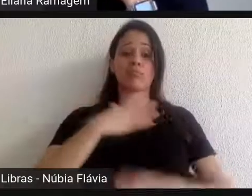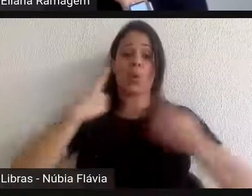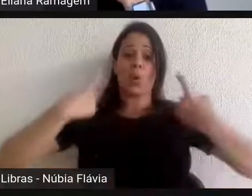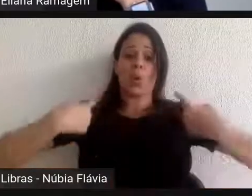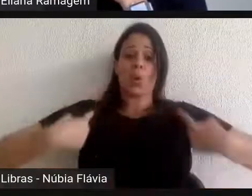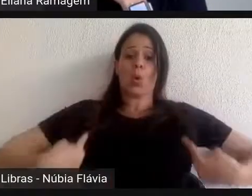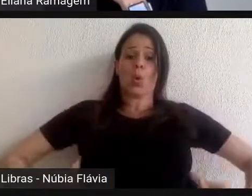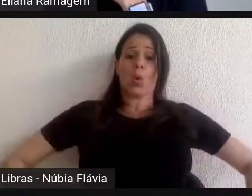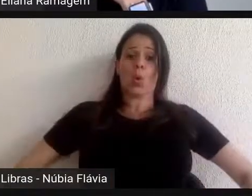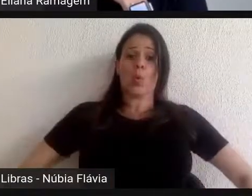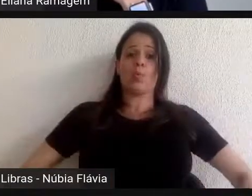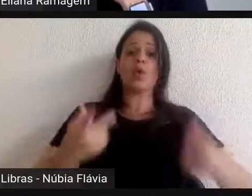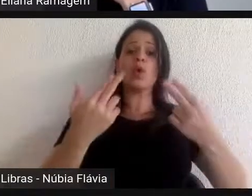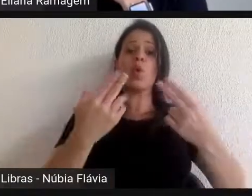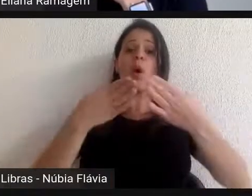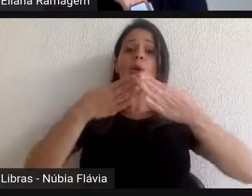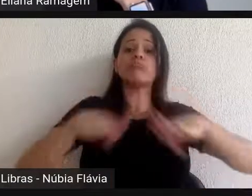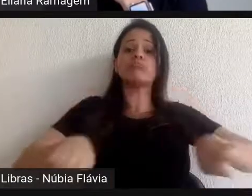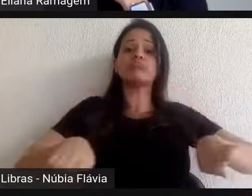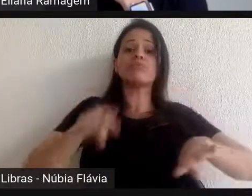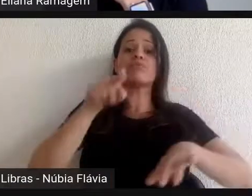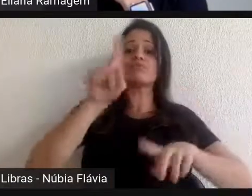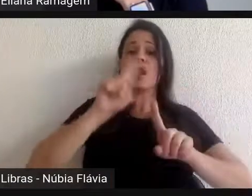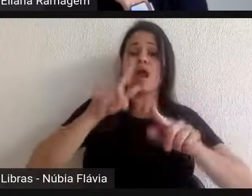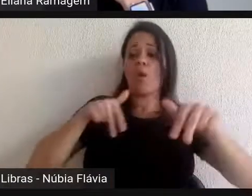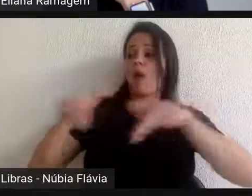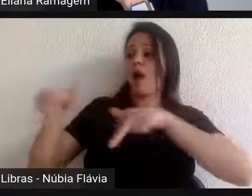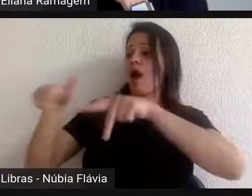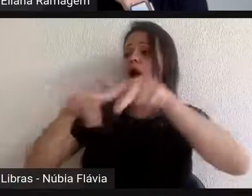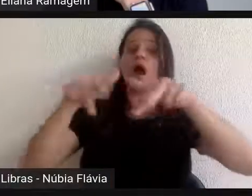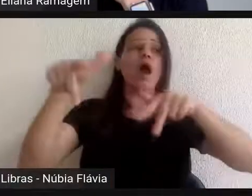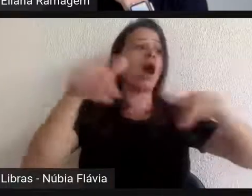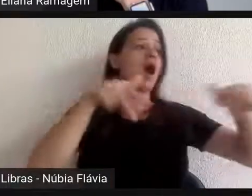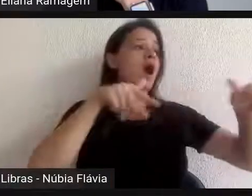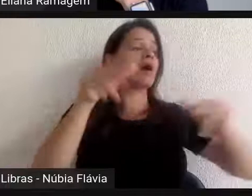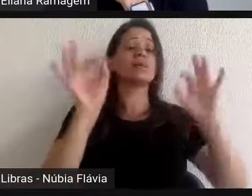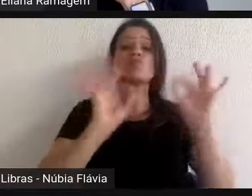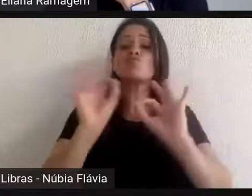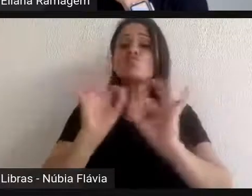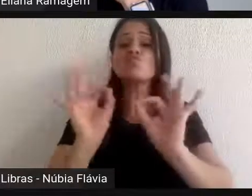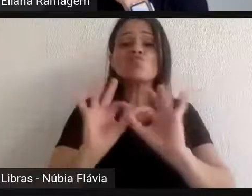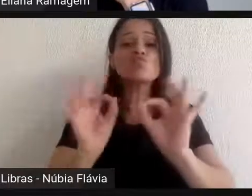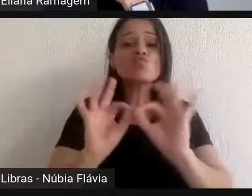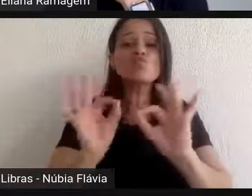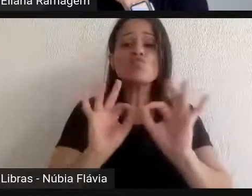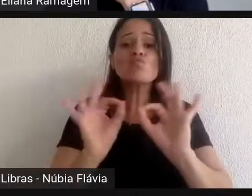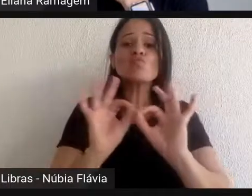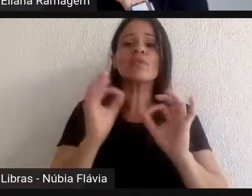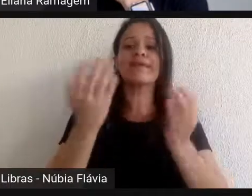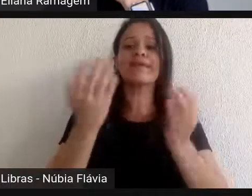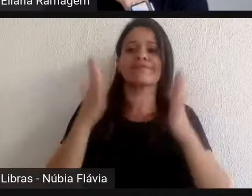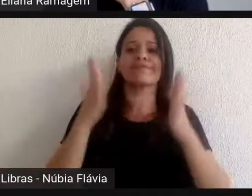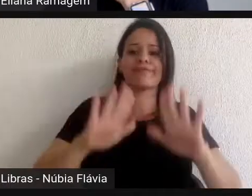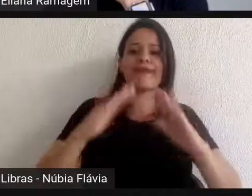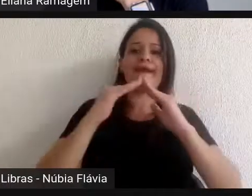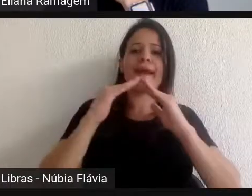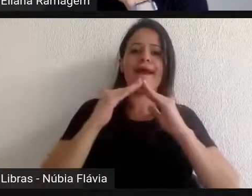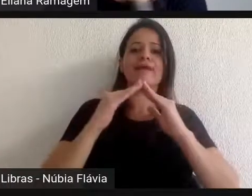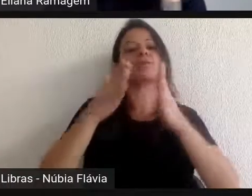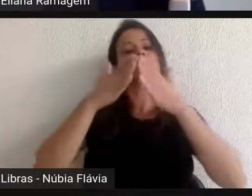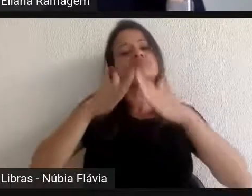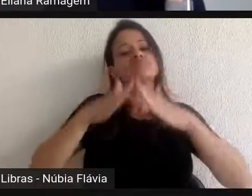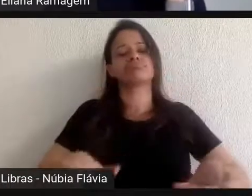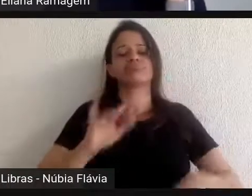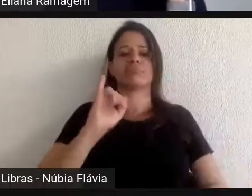você, dedicado a compensar o que você não tem feito em relação às suas atividades